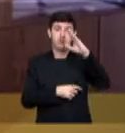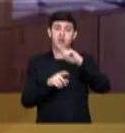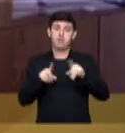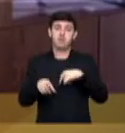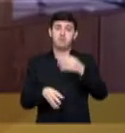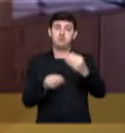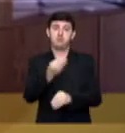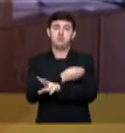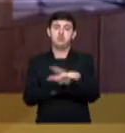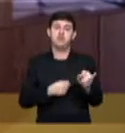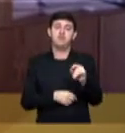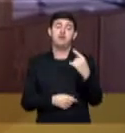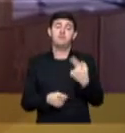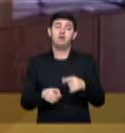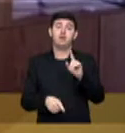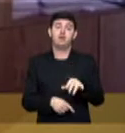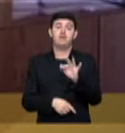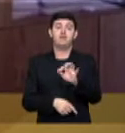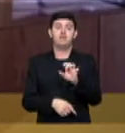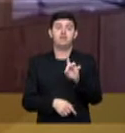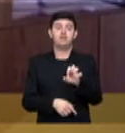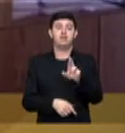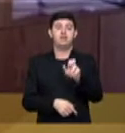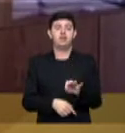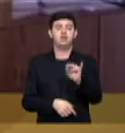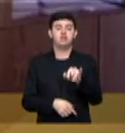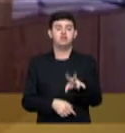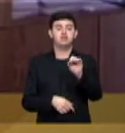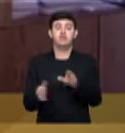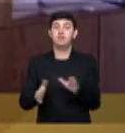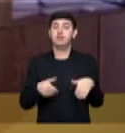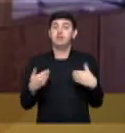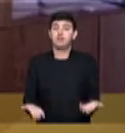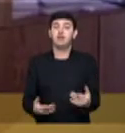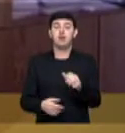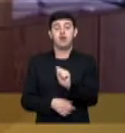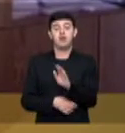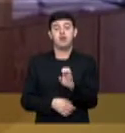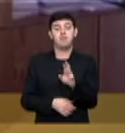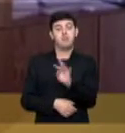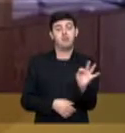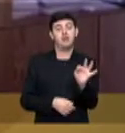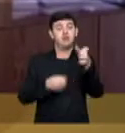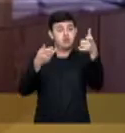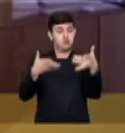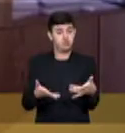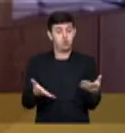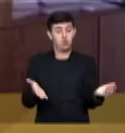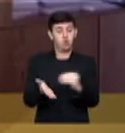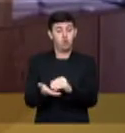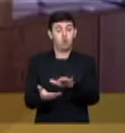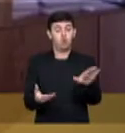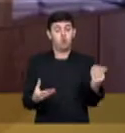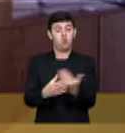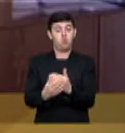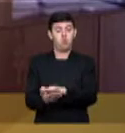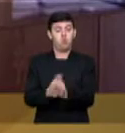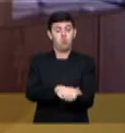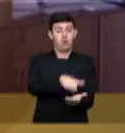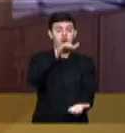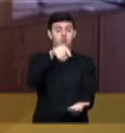federativo. Como muito bem colocou também no relatório, a ABERT informou recentemente nos autos que, não obstante a norma tenha sido